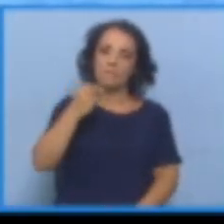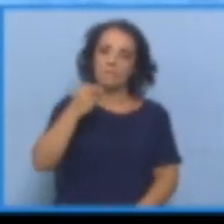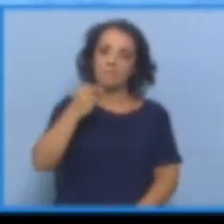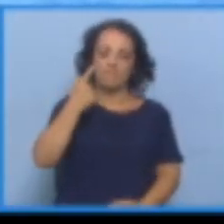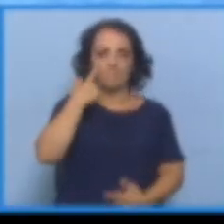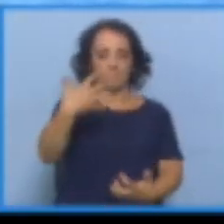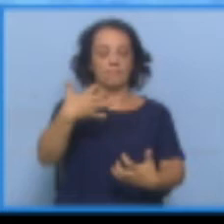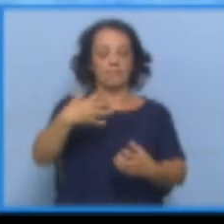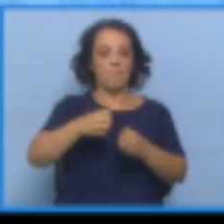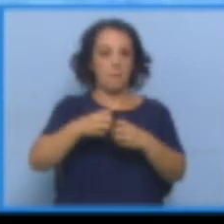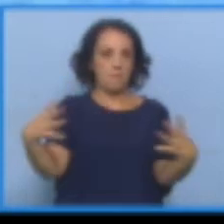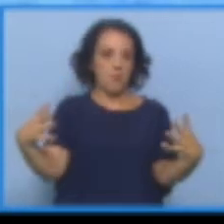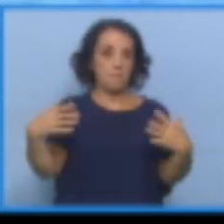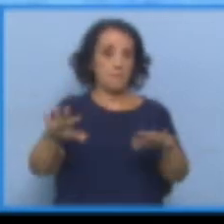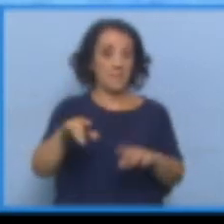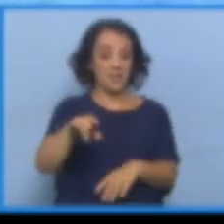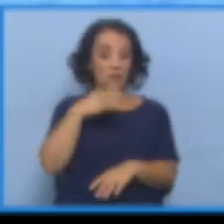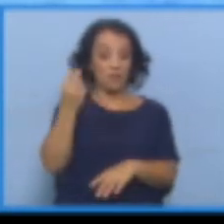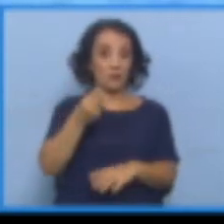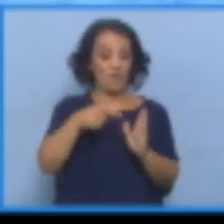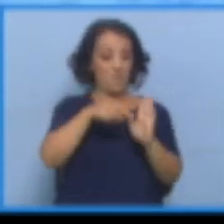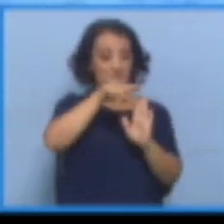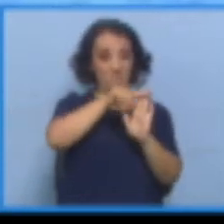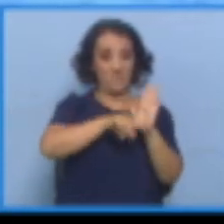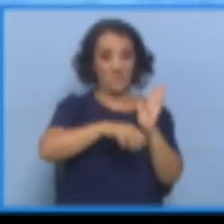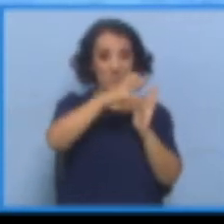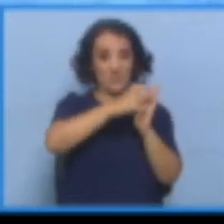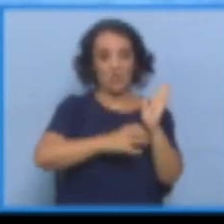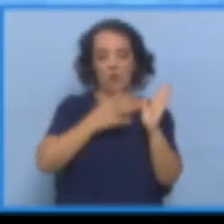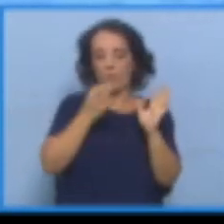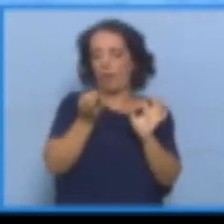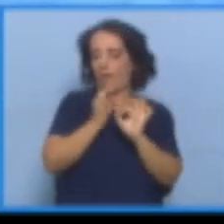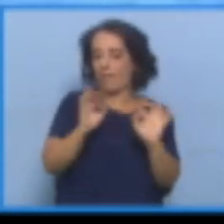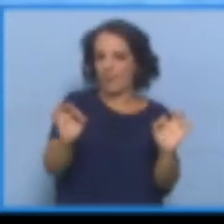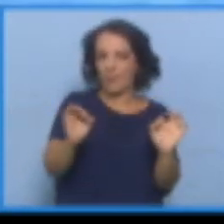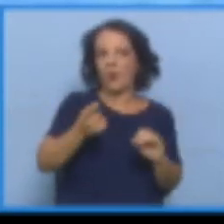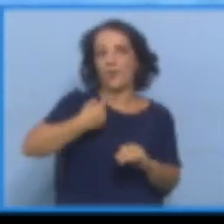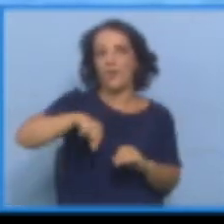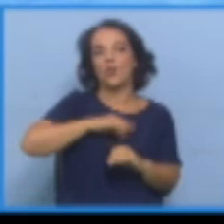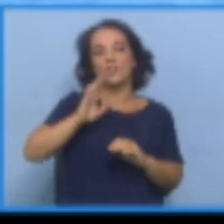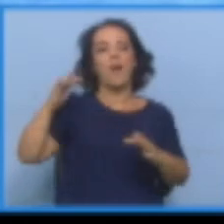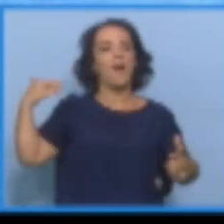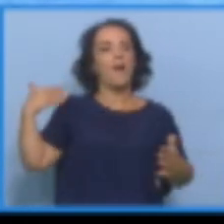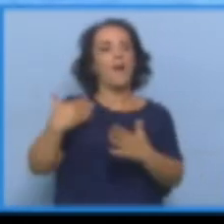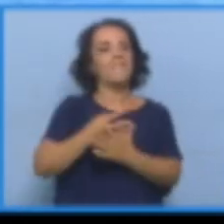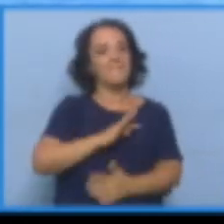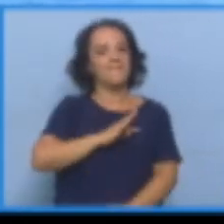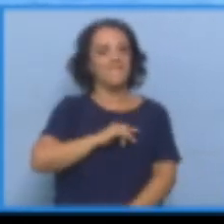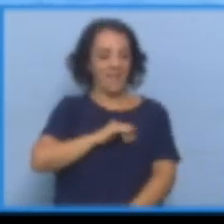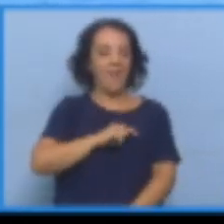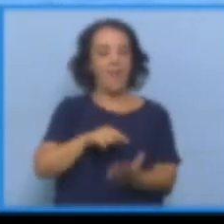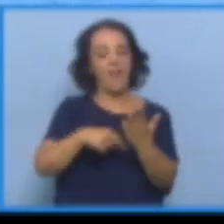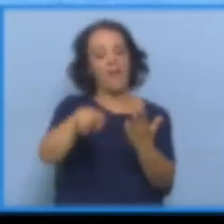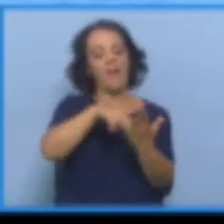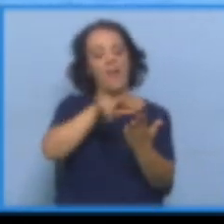também acho que para os jovens este Evangelho que é belíssimo e que para nós, já com algum caminho na fé, já conseguimos interpretá-lo não à